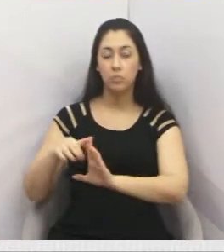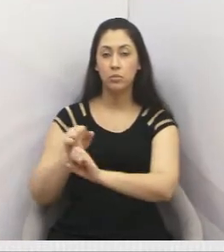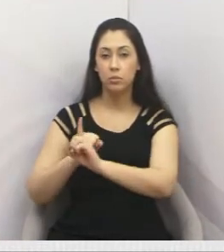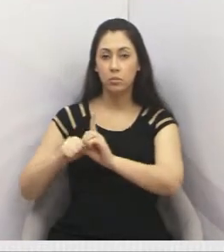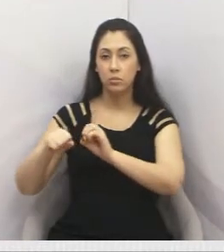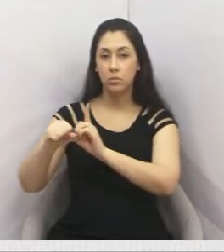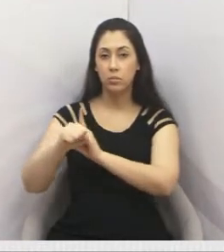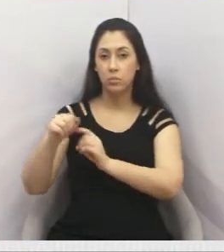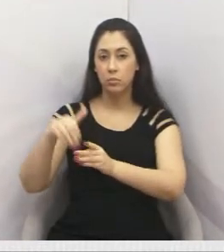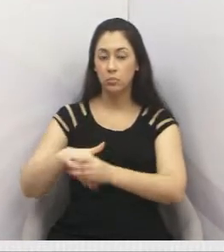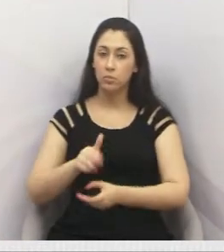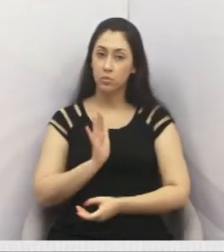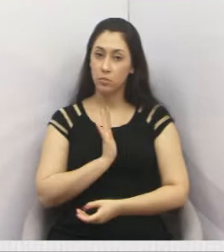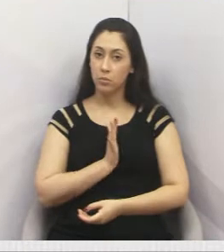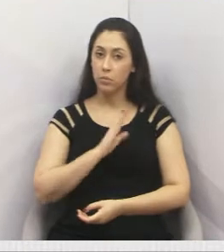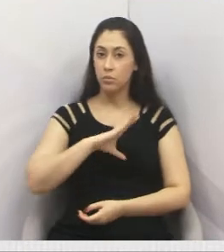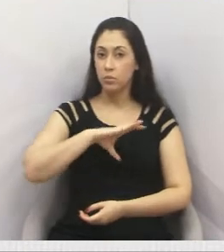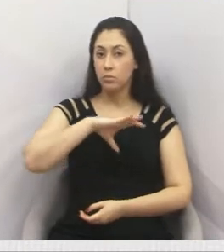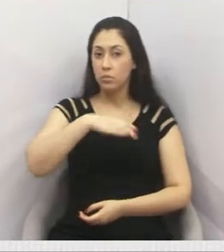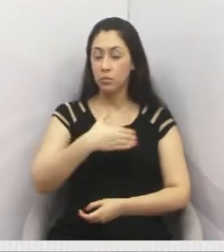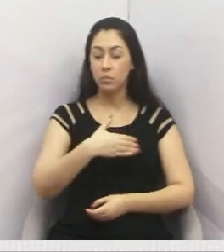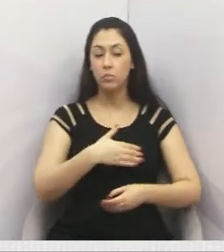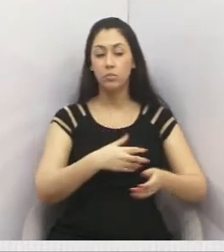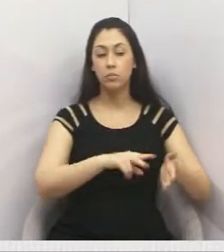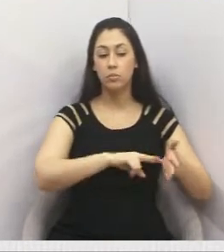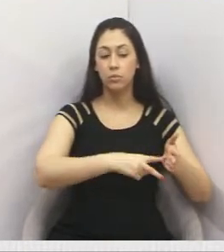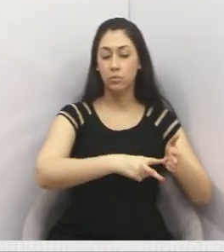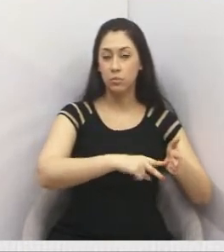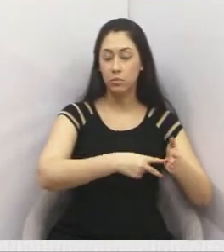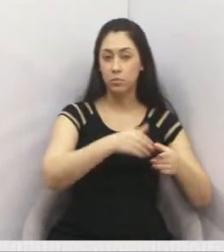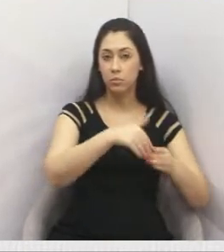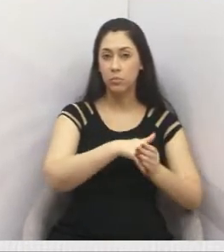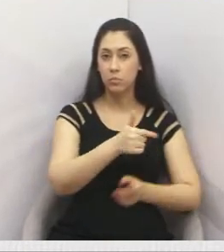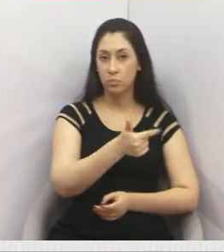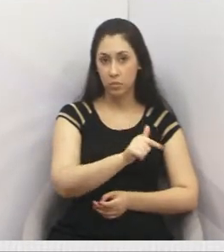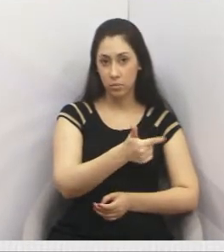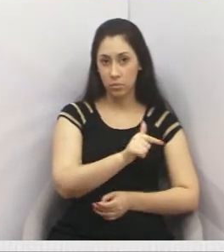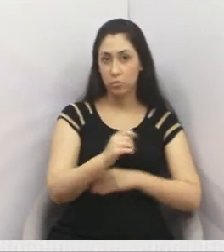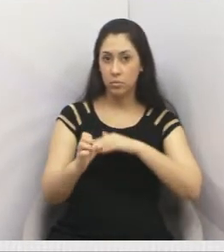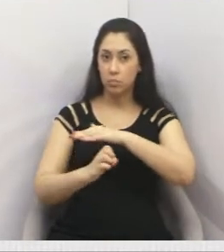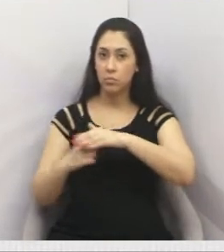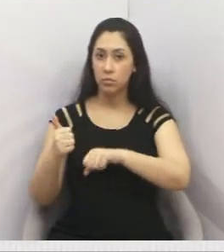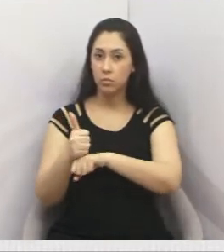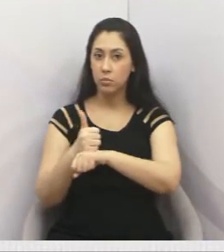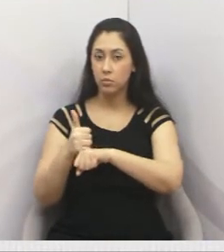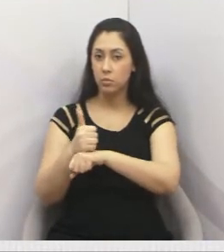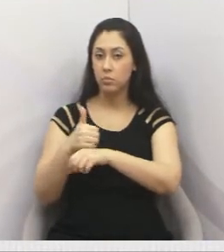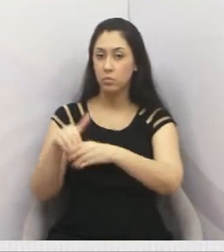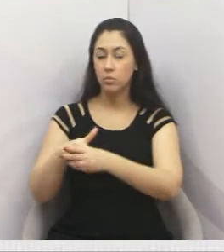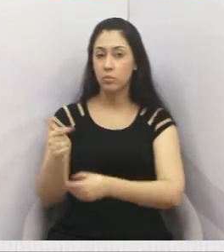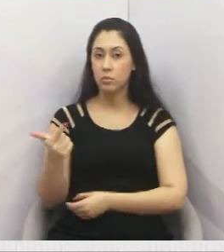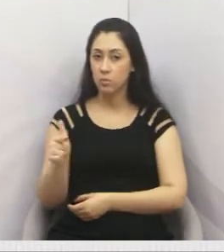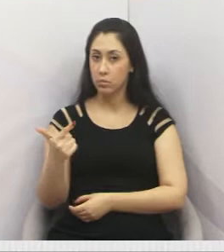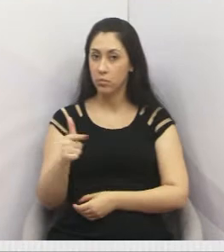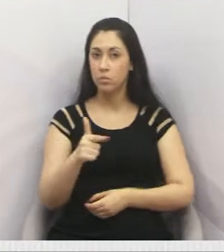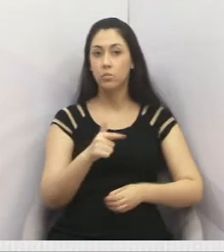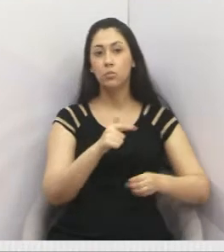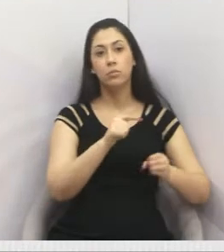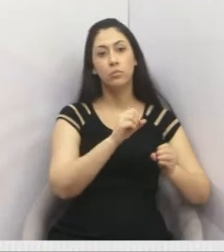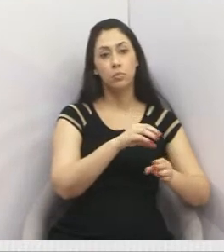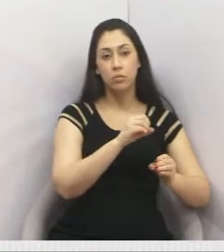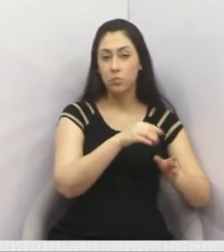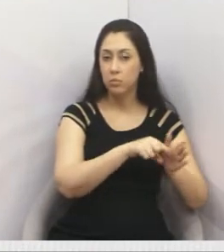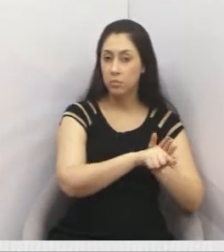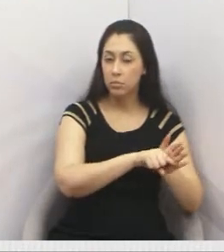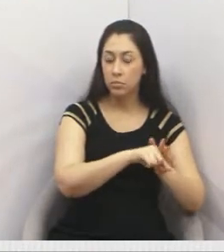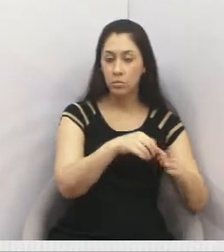Movimentos populares Quilombo Coração Valente, entidades de classe sindical em branco, empresas ou entidades profissionais em branco, entidades